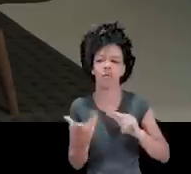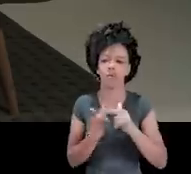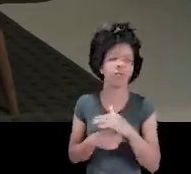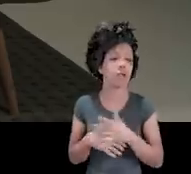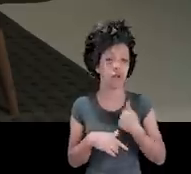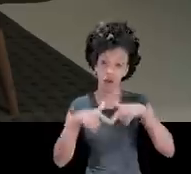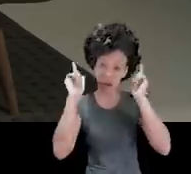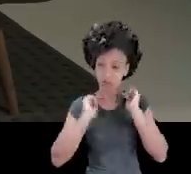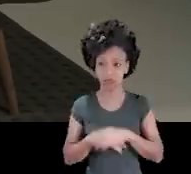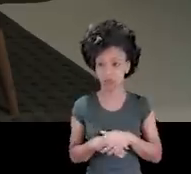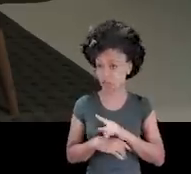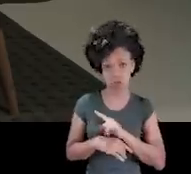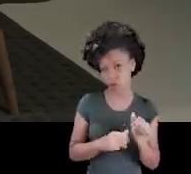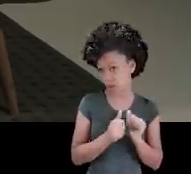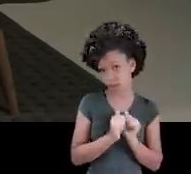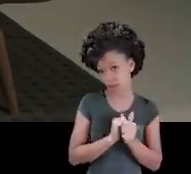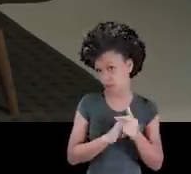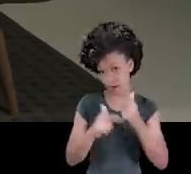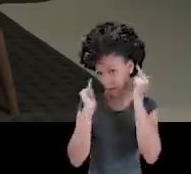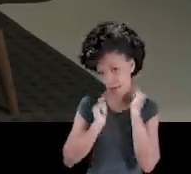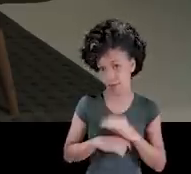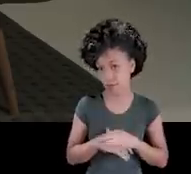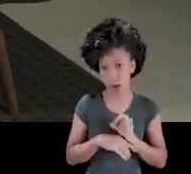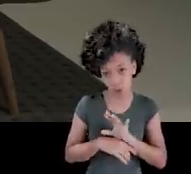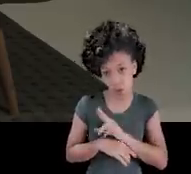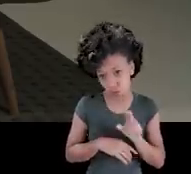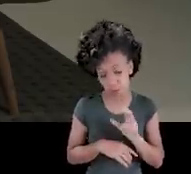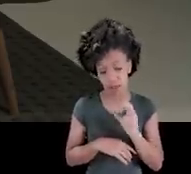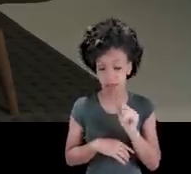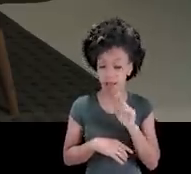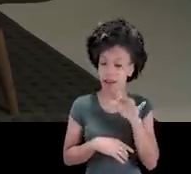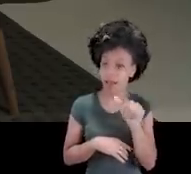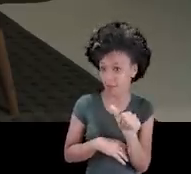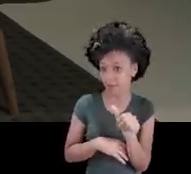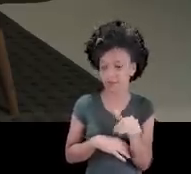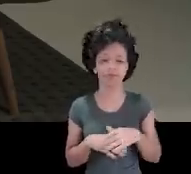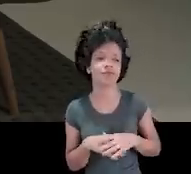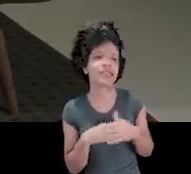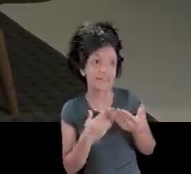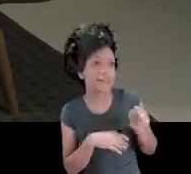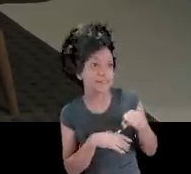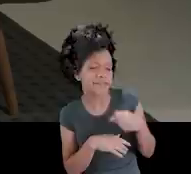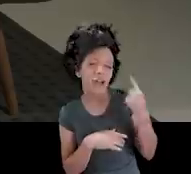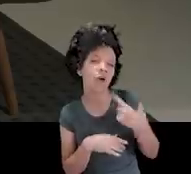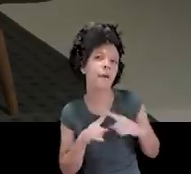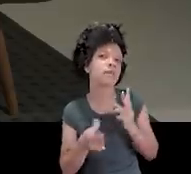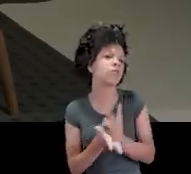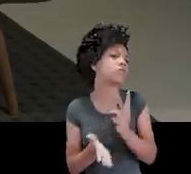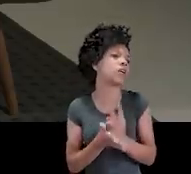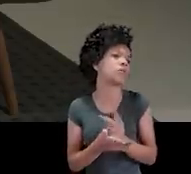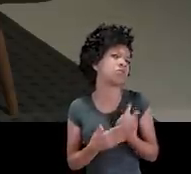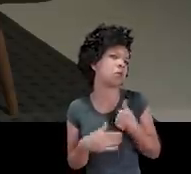careca. Que pro final não era careca, o careca. É, exatamente. Isso é também ele... você deve é uma loucura. Mas e aí eu nunca tive isso, meu apelido sempre foi. Então só